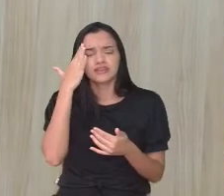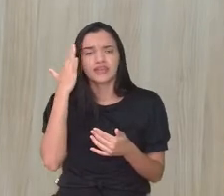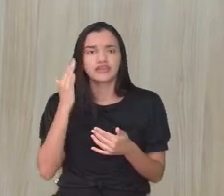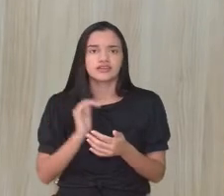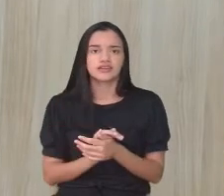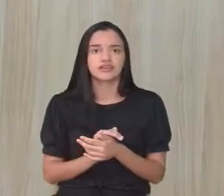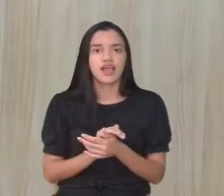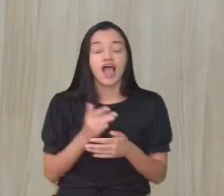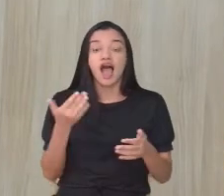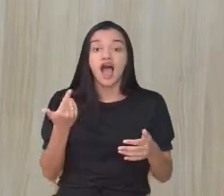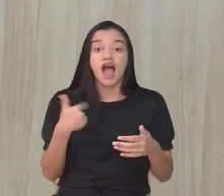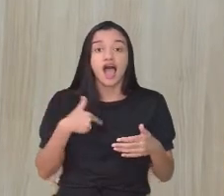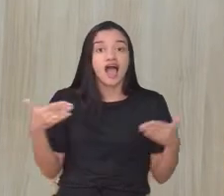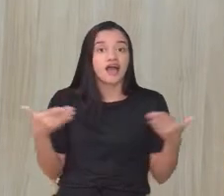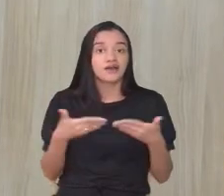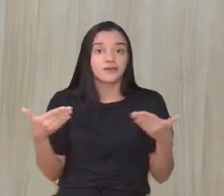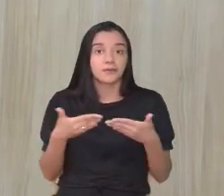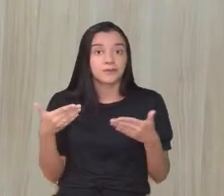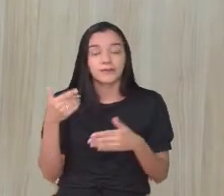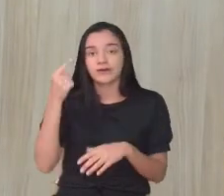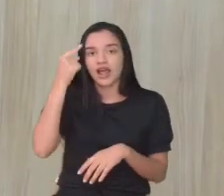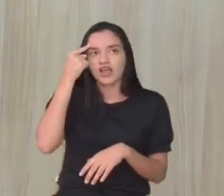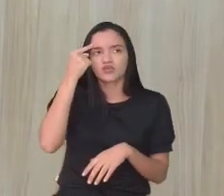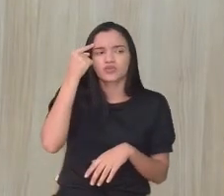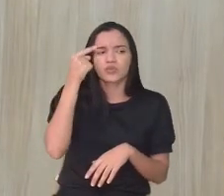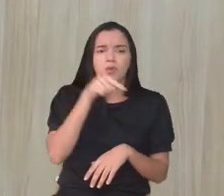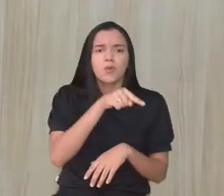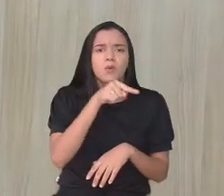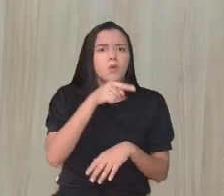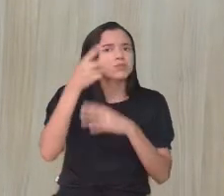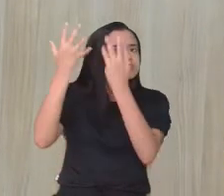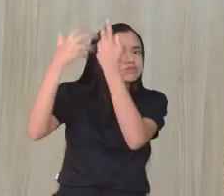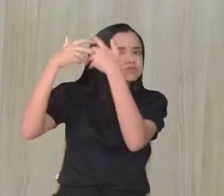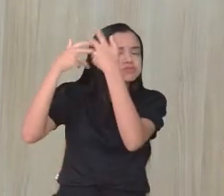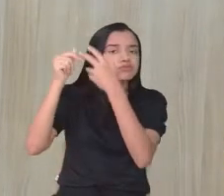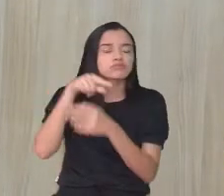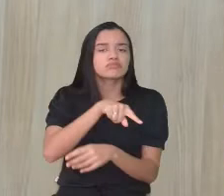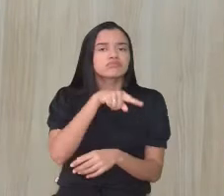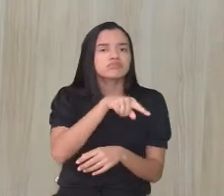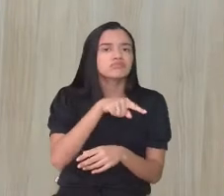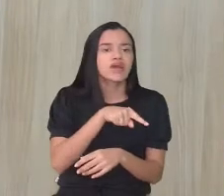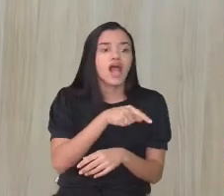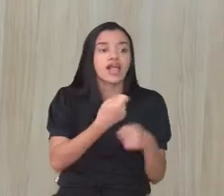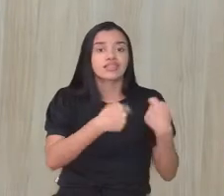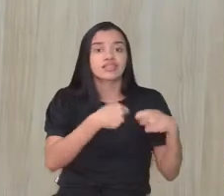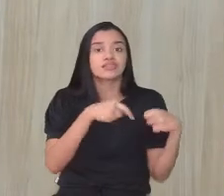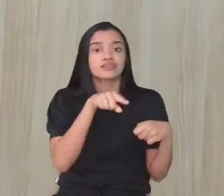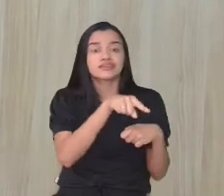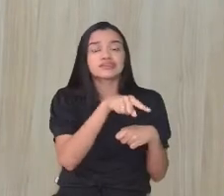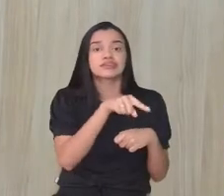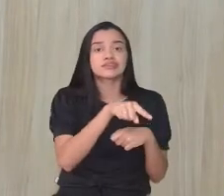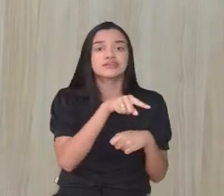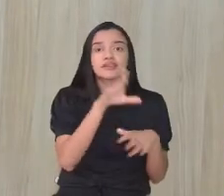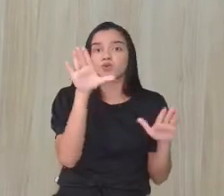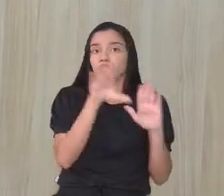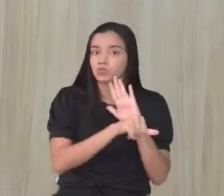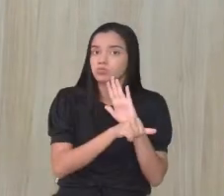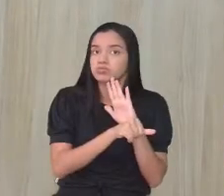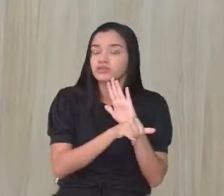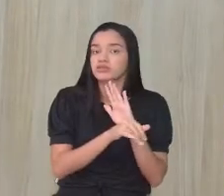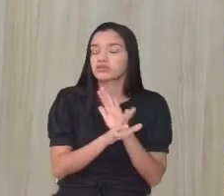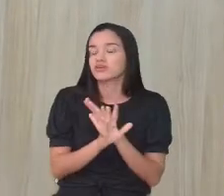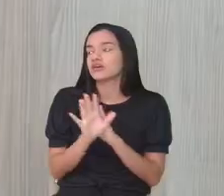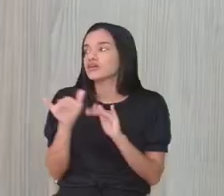parcial. Agora, eu não estou na cabeça de Camille. Então, eu não sei o motivo que gerou essa necessidade do furto.